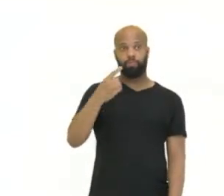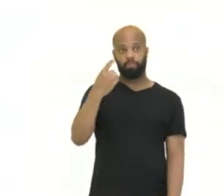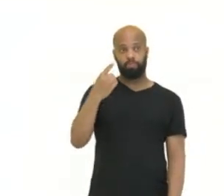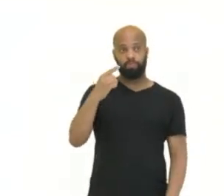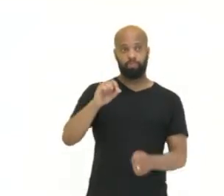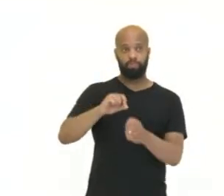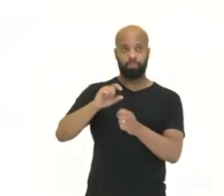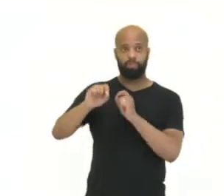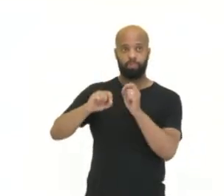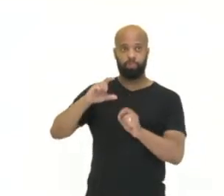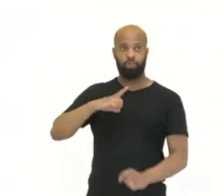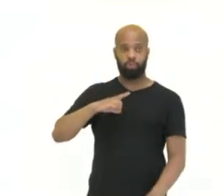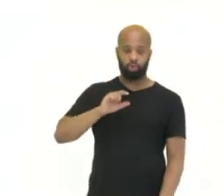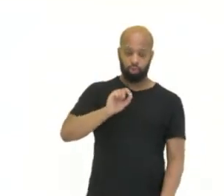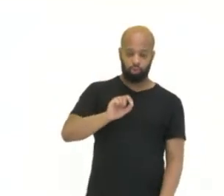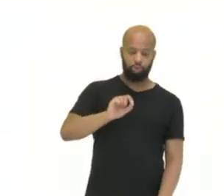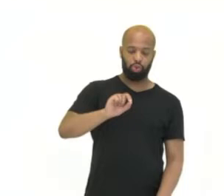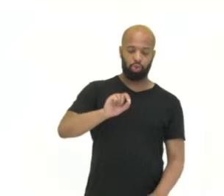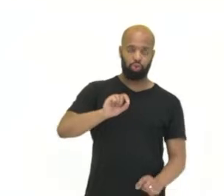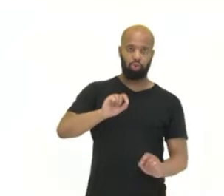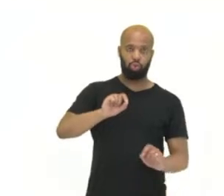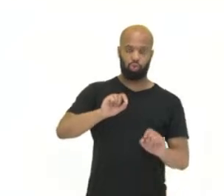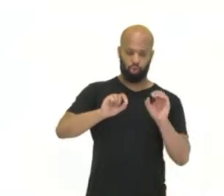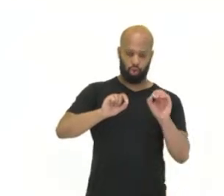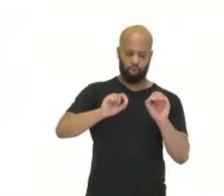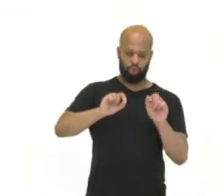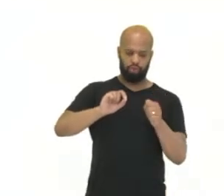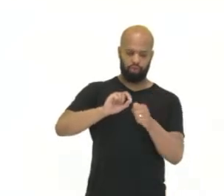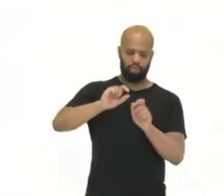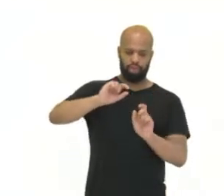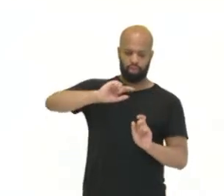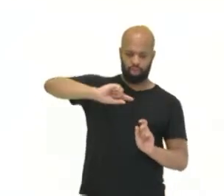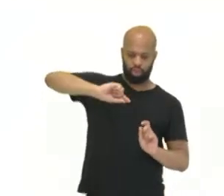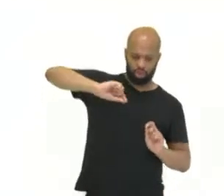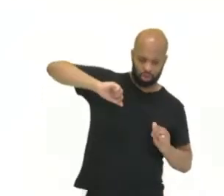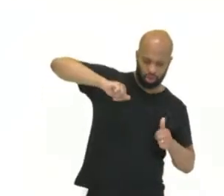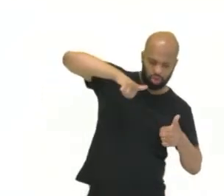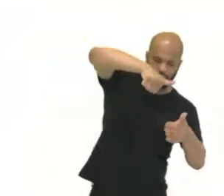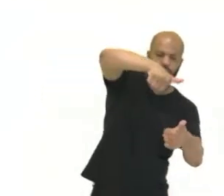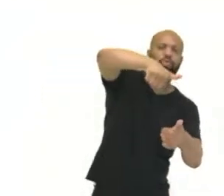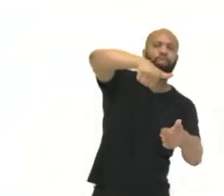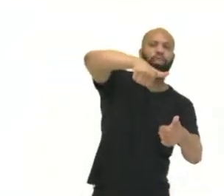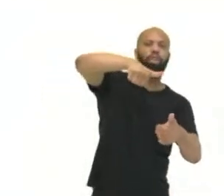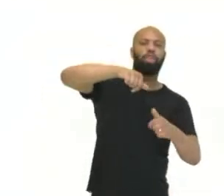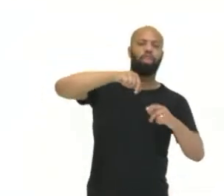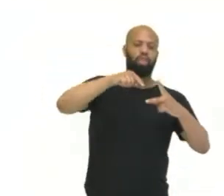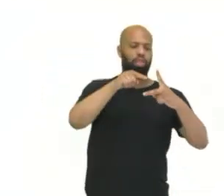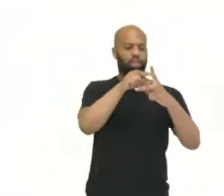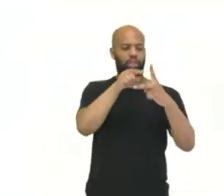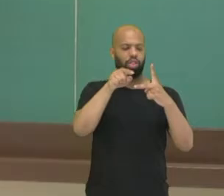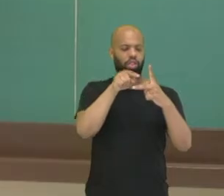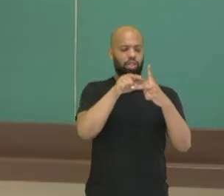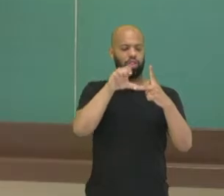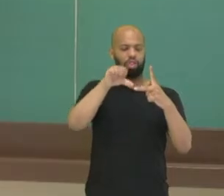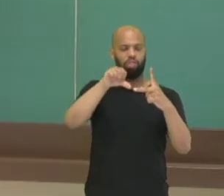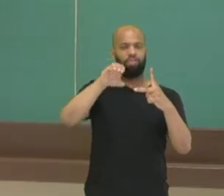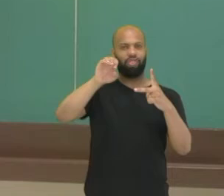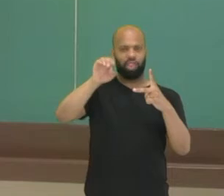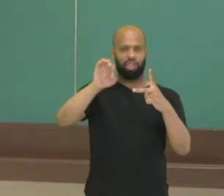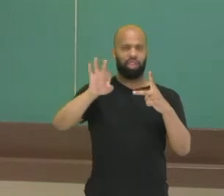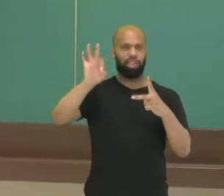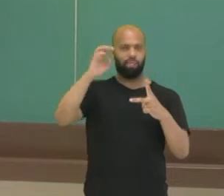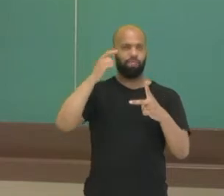ponto O, esse ponto aqui, em 90 graus, no sentido anti-horário, obtendo-se a figura 2.